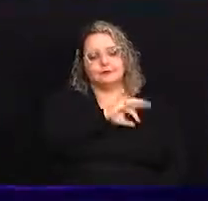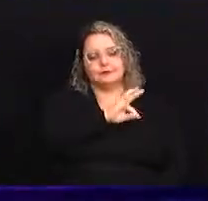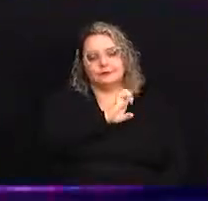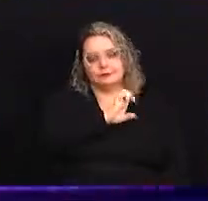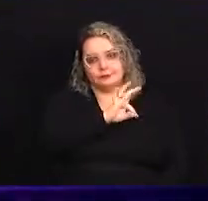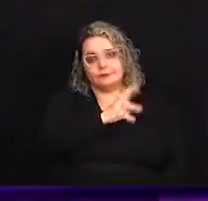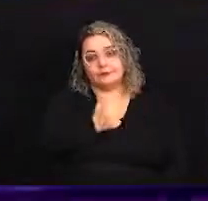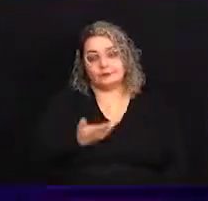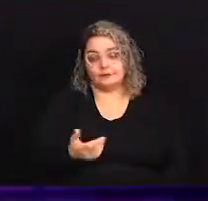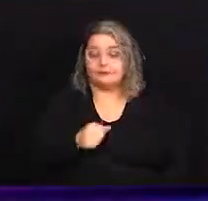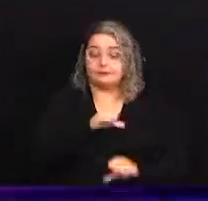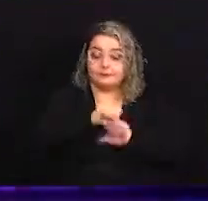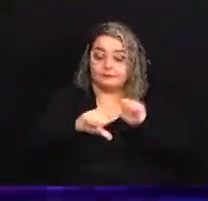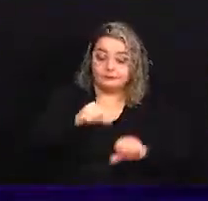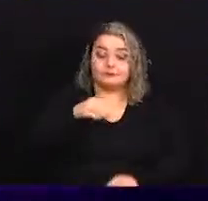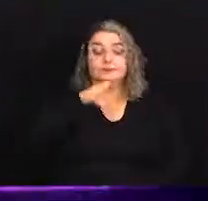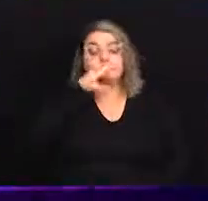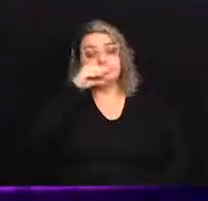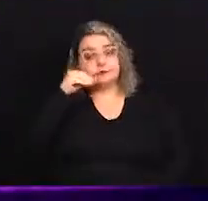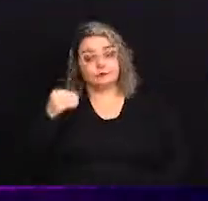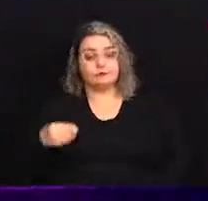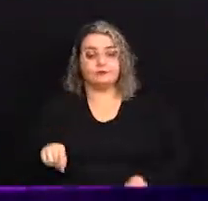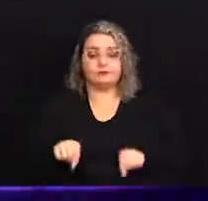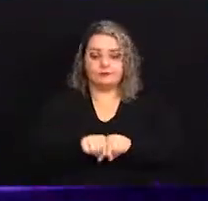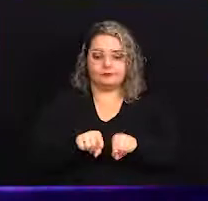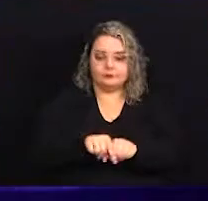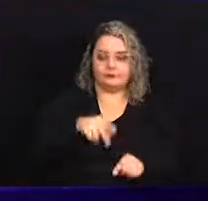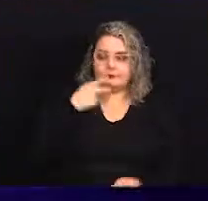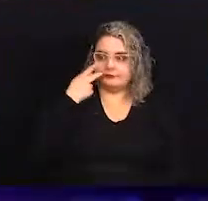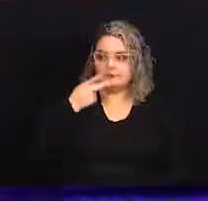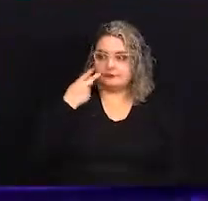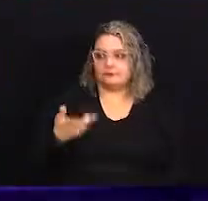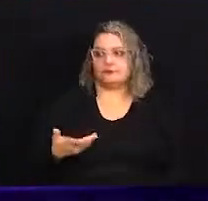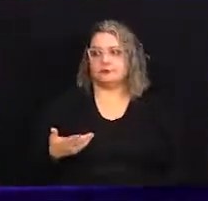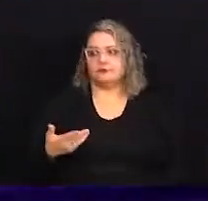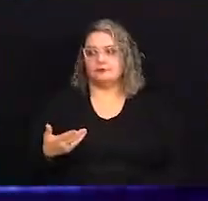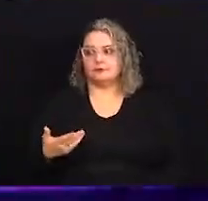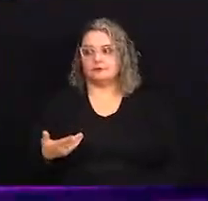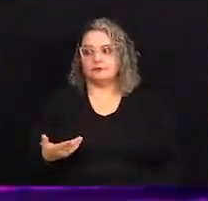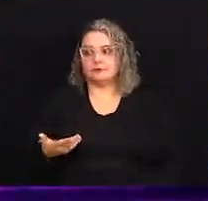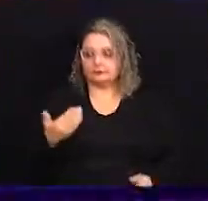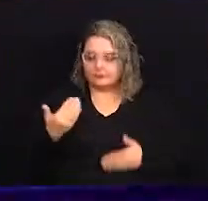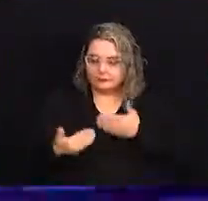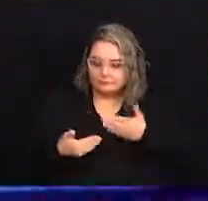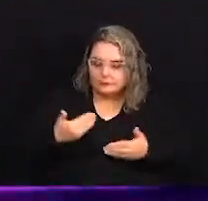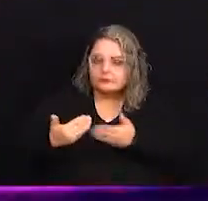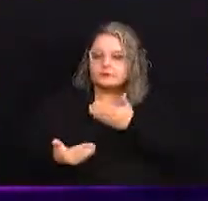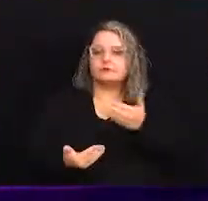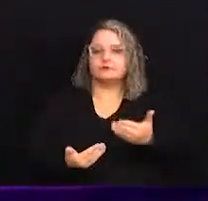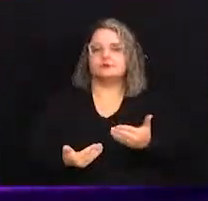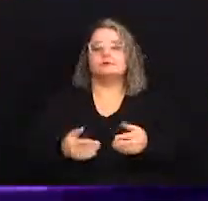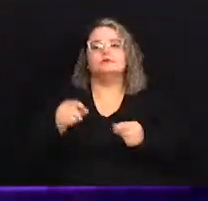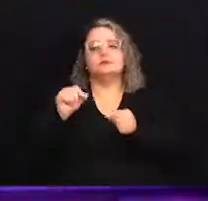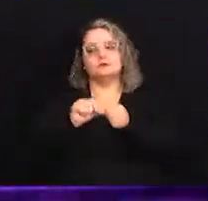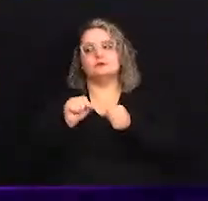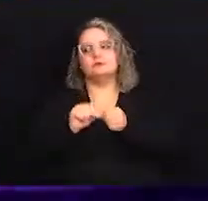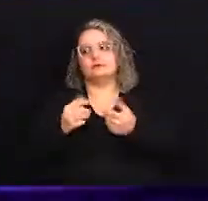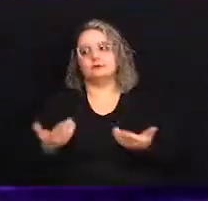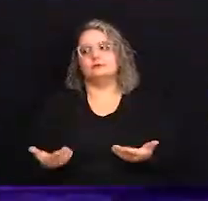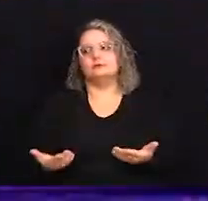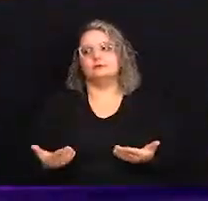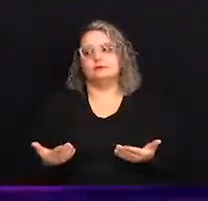bastante assim das transformações da adolescência, também fala bastante de luto e fala dessa travessia que a gente